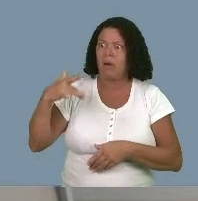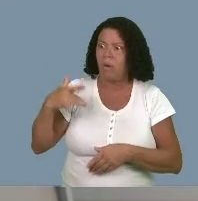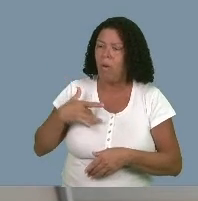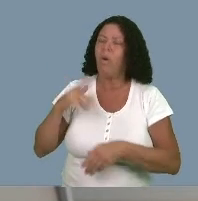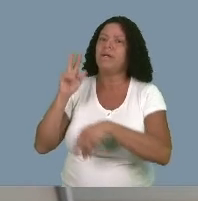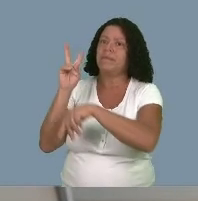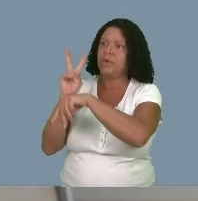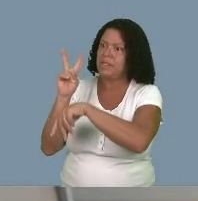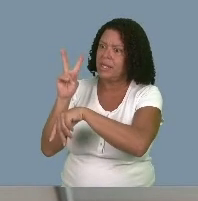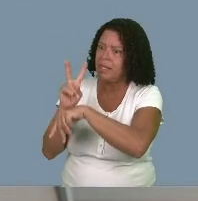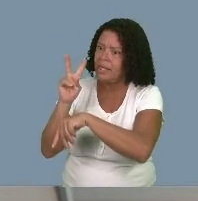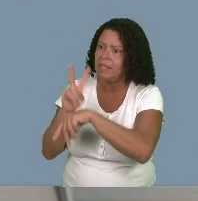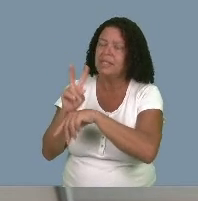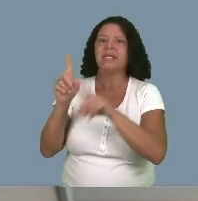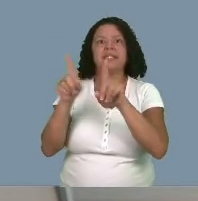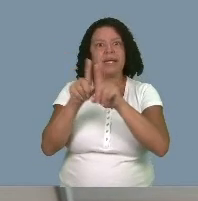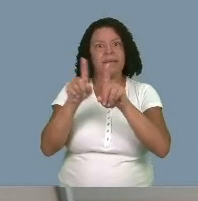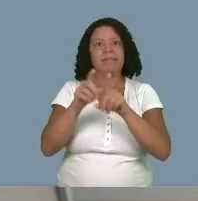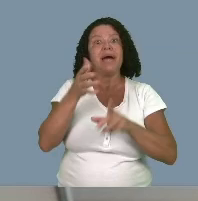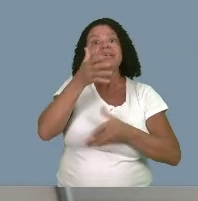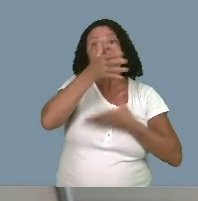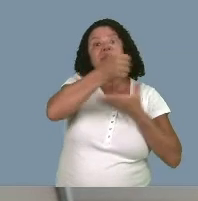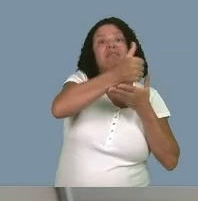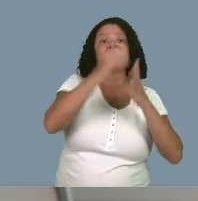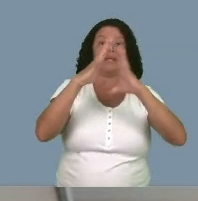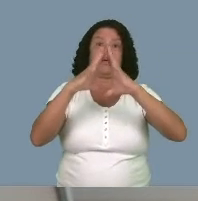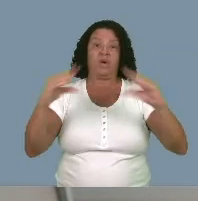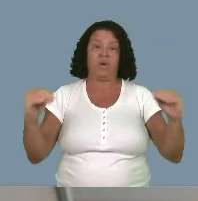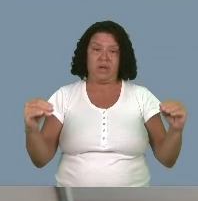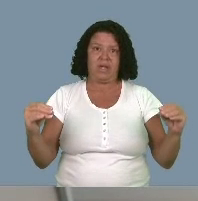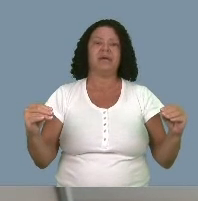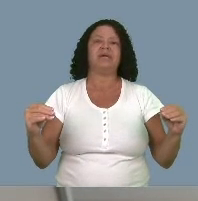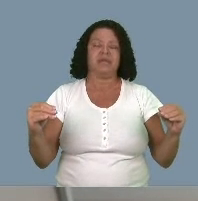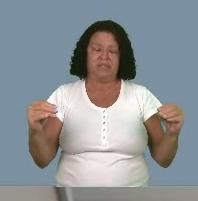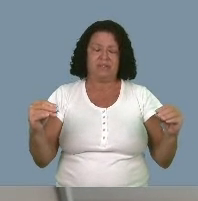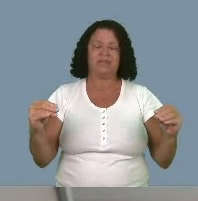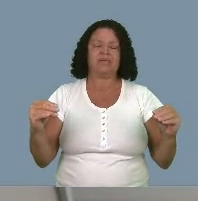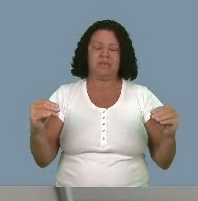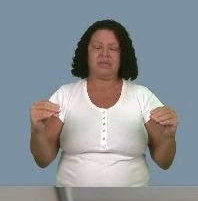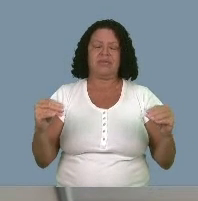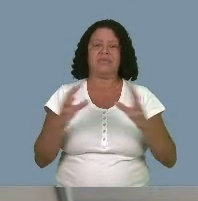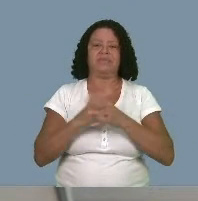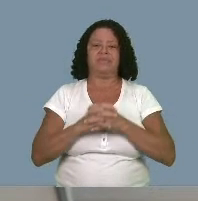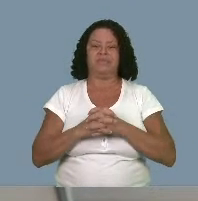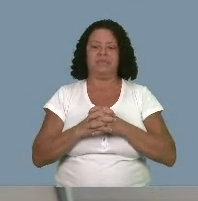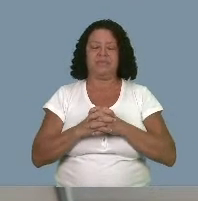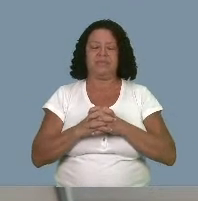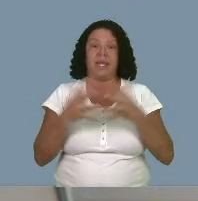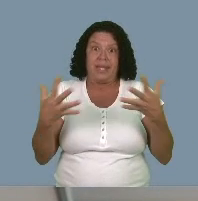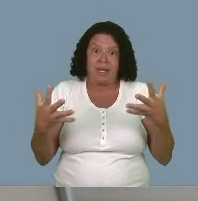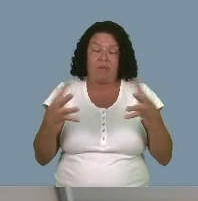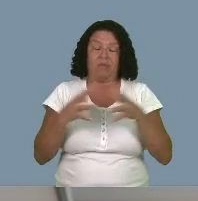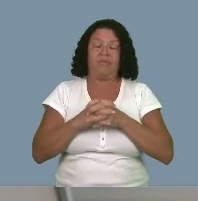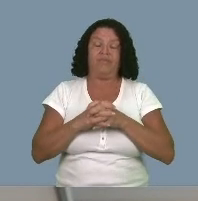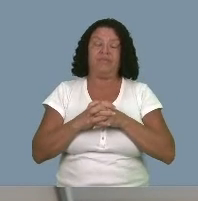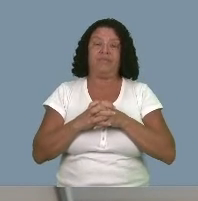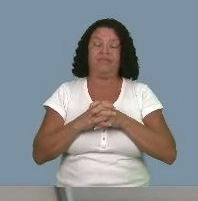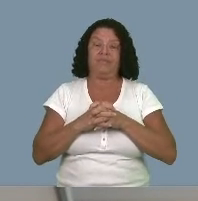proteção ou pedindo a salvação e a cura de uma determinada pessoa. E a partir daí,